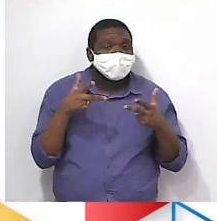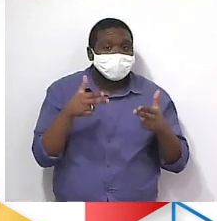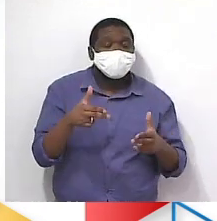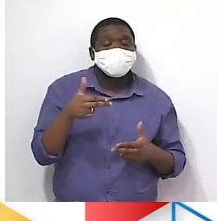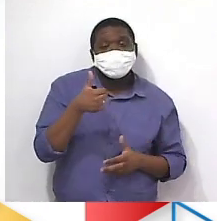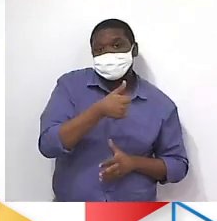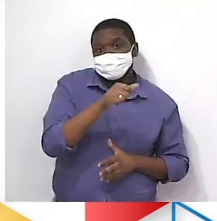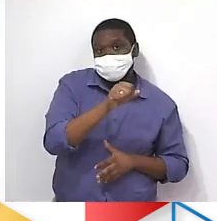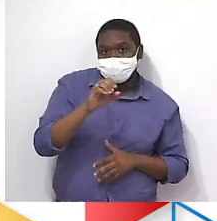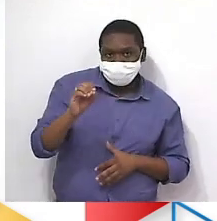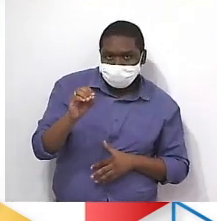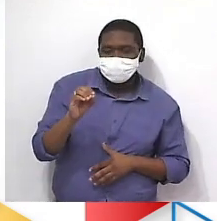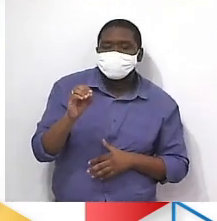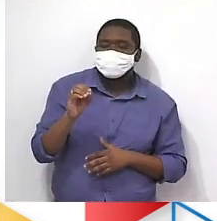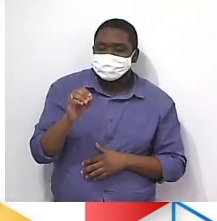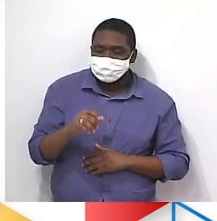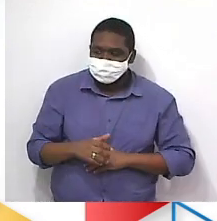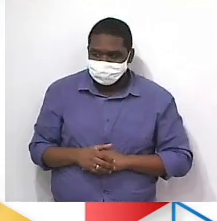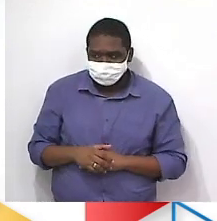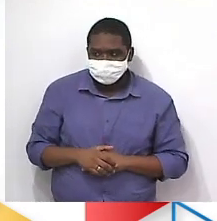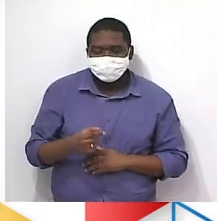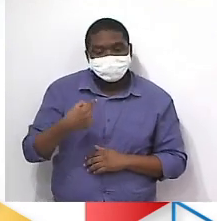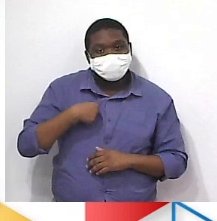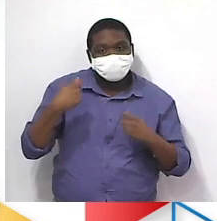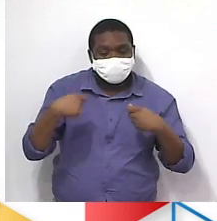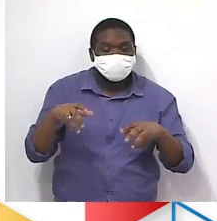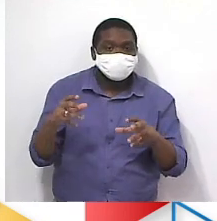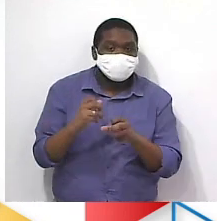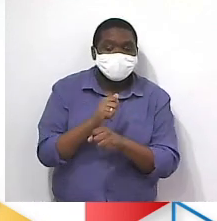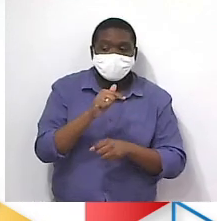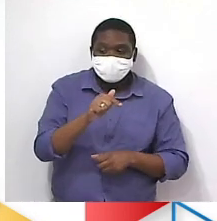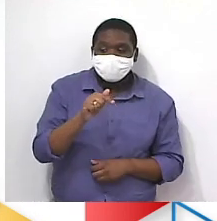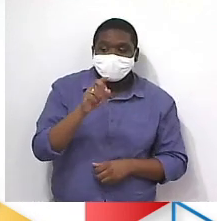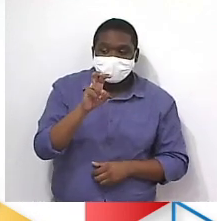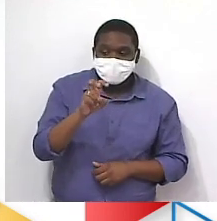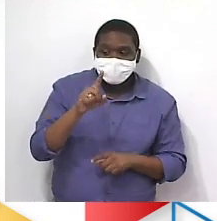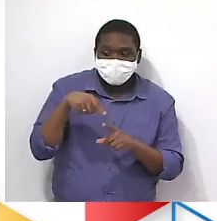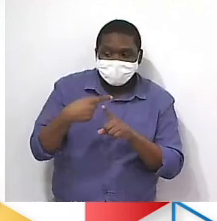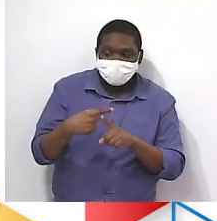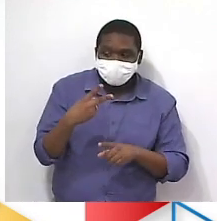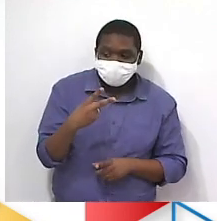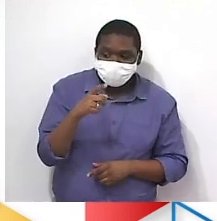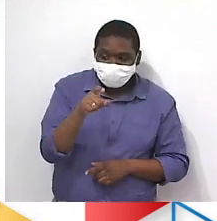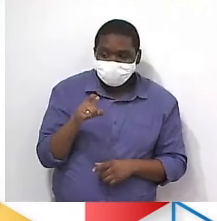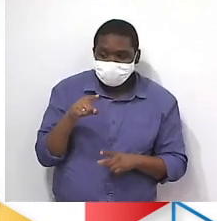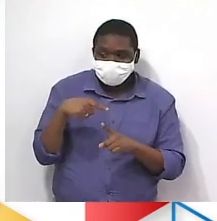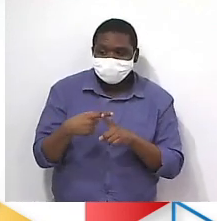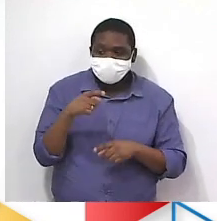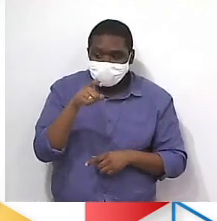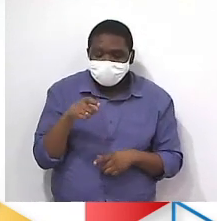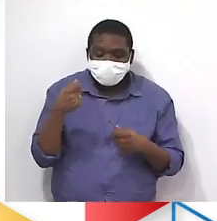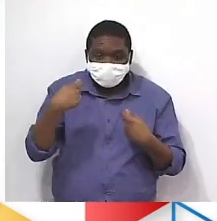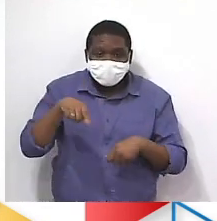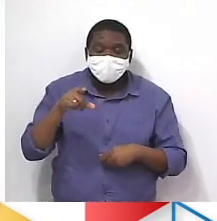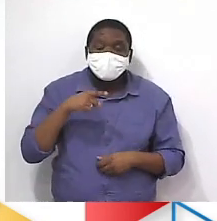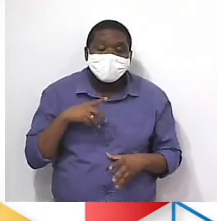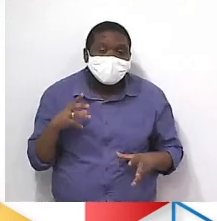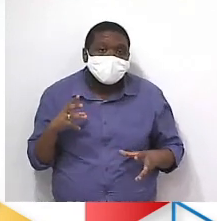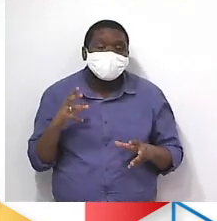a 180, tá bom? Então eu vou somar 75 mais 2x mais x e tem que ser igual a